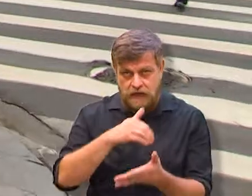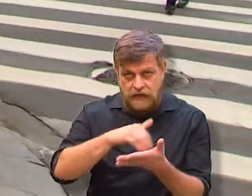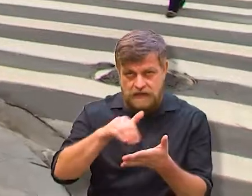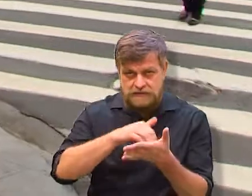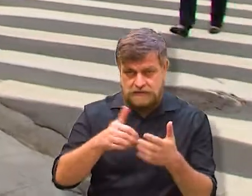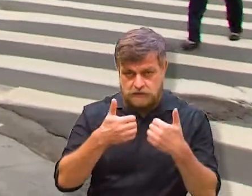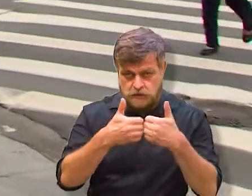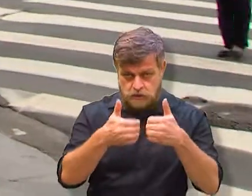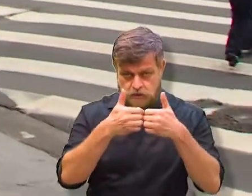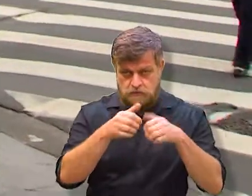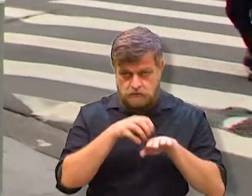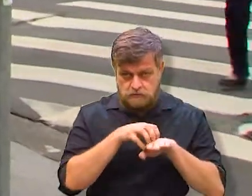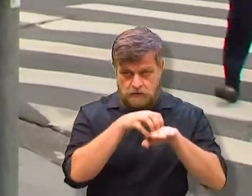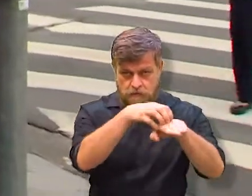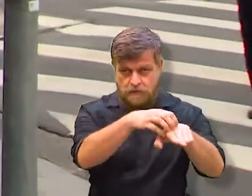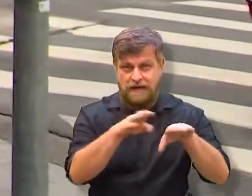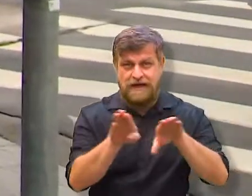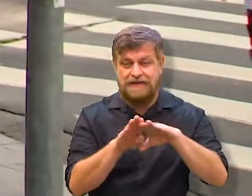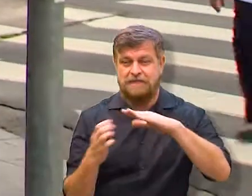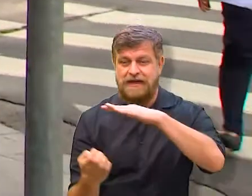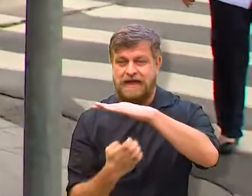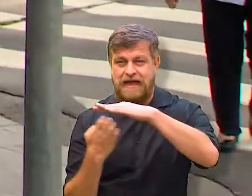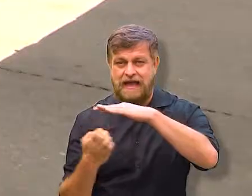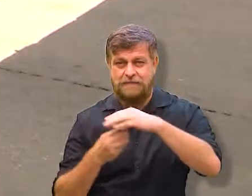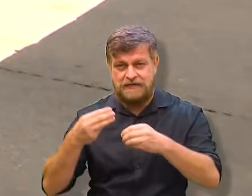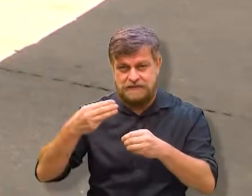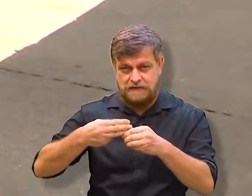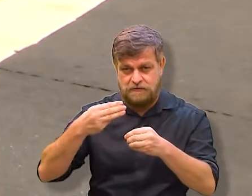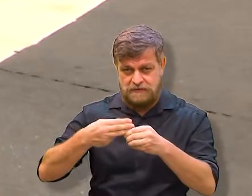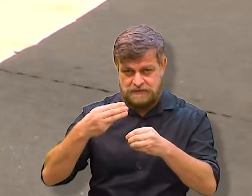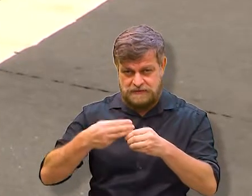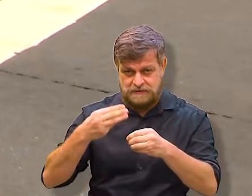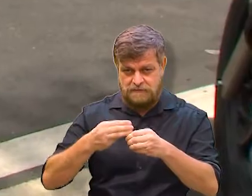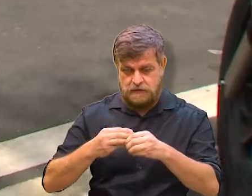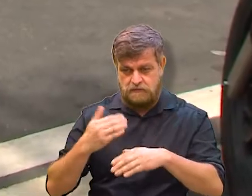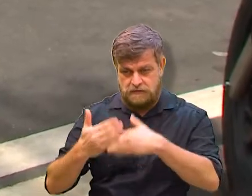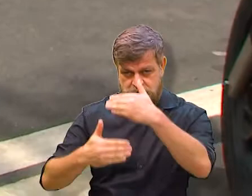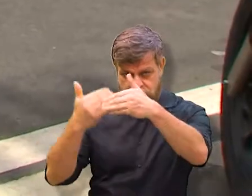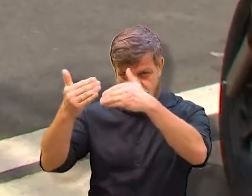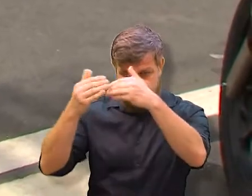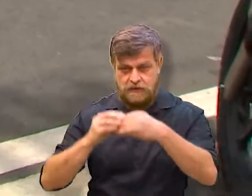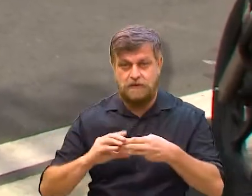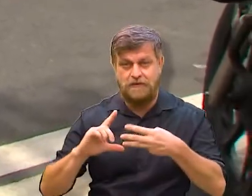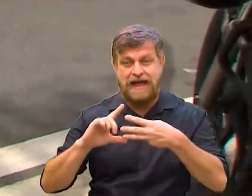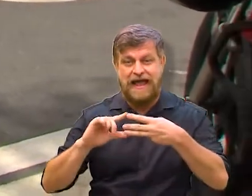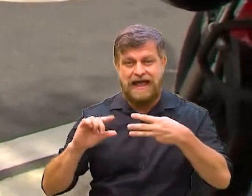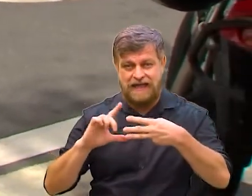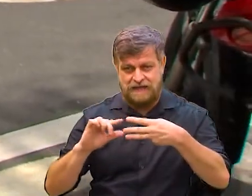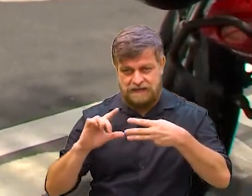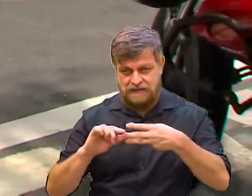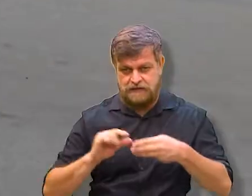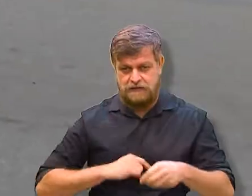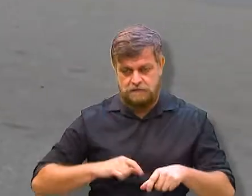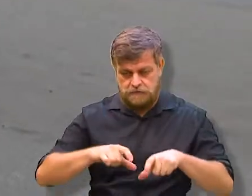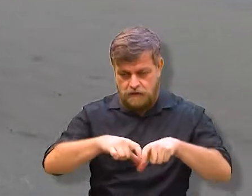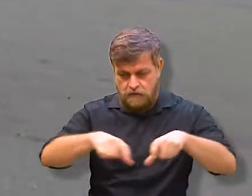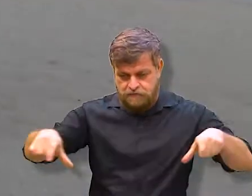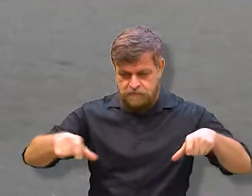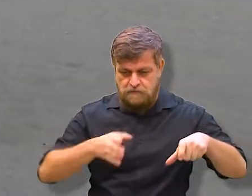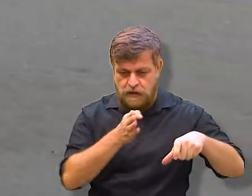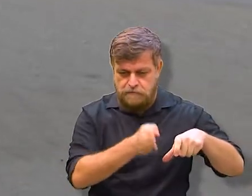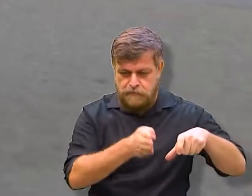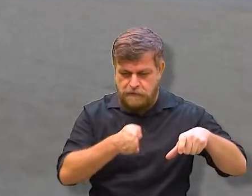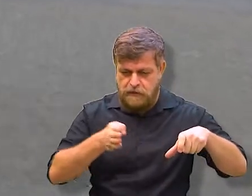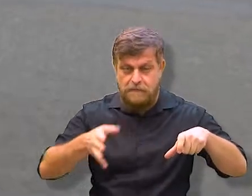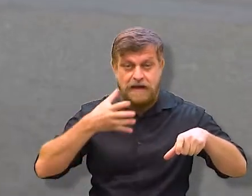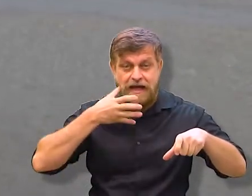e a secretaria de transportes EA empresa municipal de desenvolvimento de Campinas a indec concluíram a sinalização